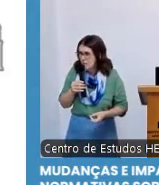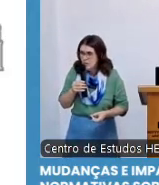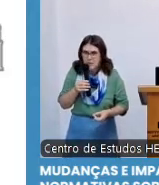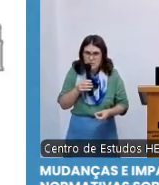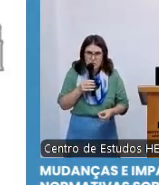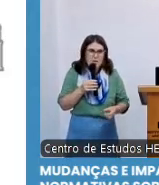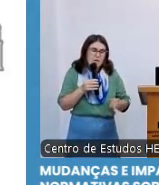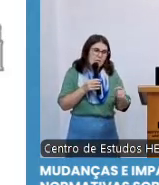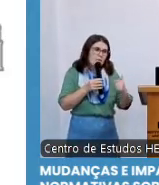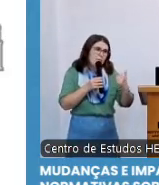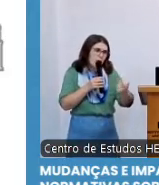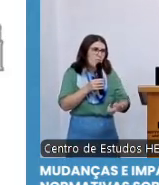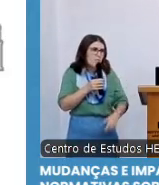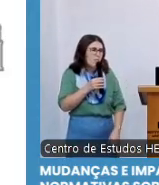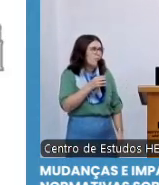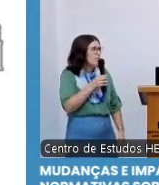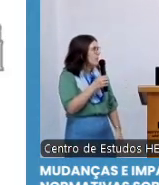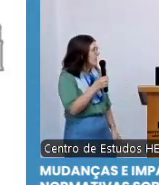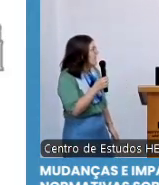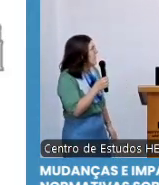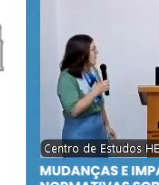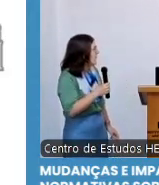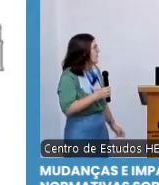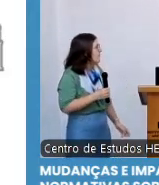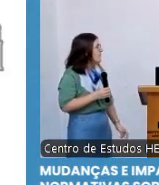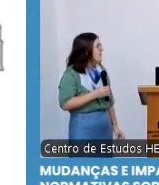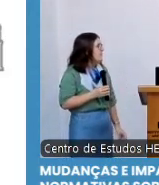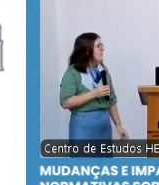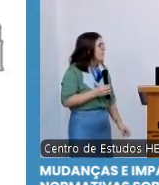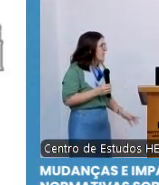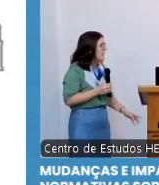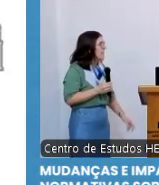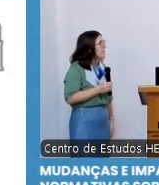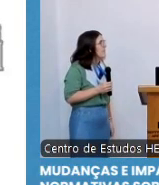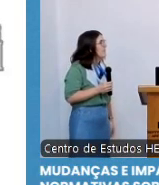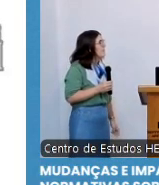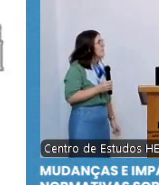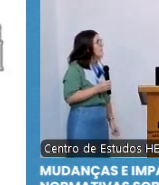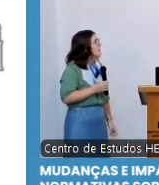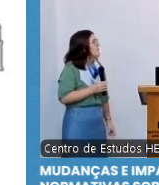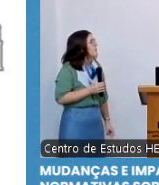de consentimento. Então, isso também é um ponto de atenção.